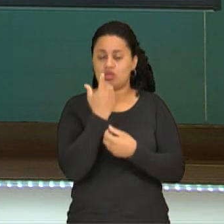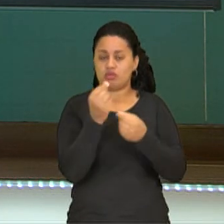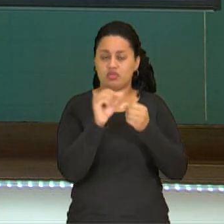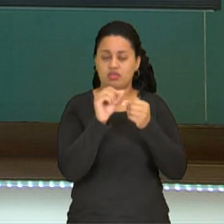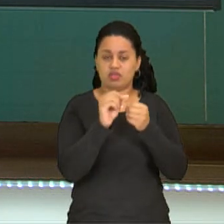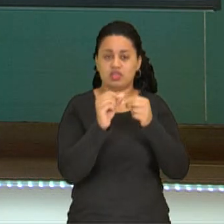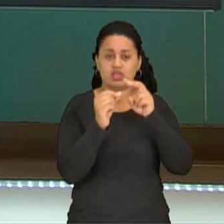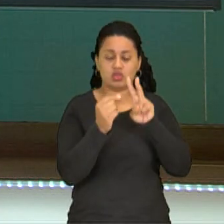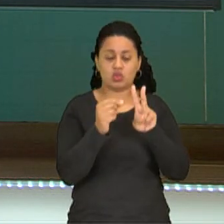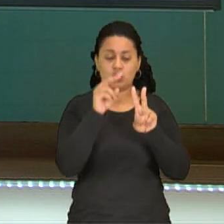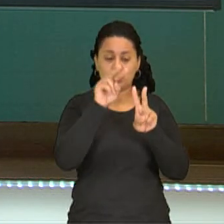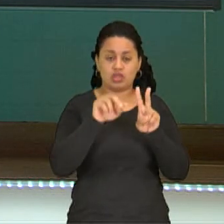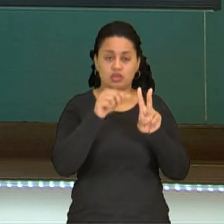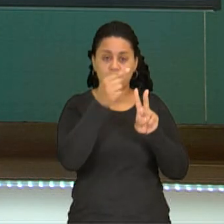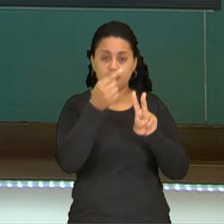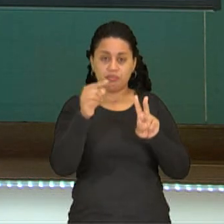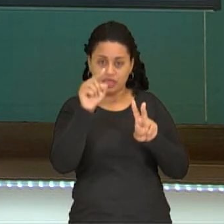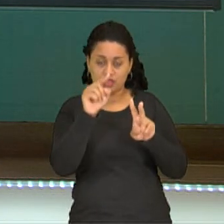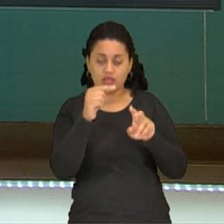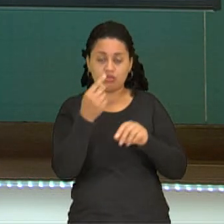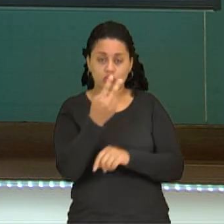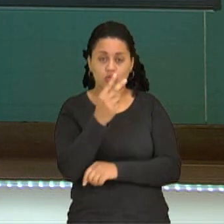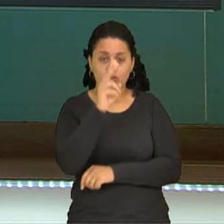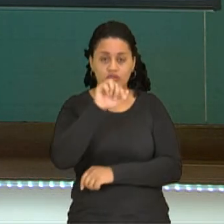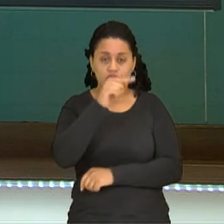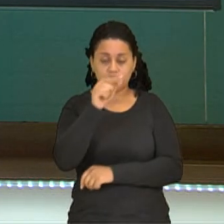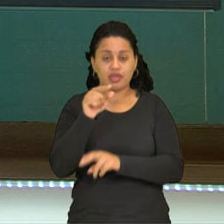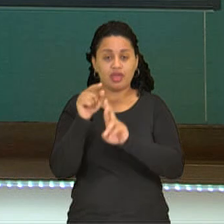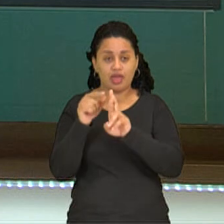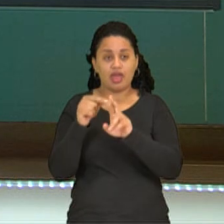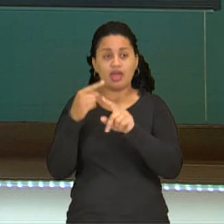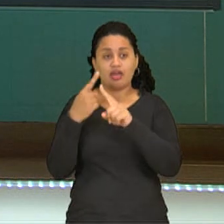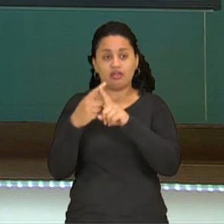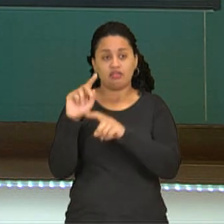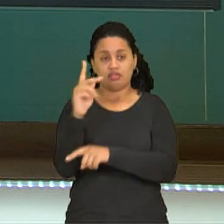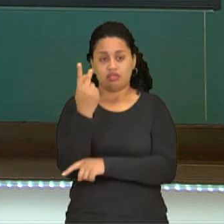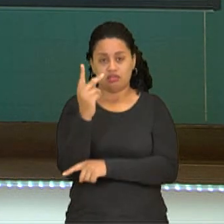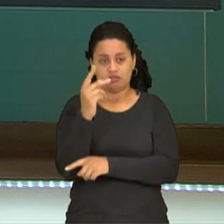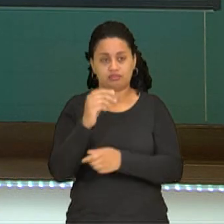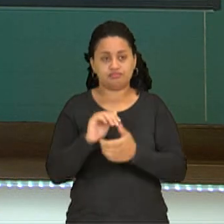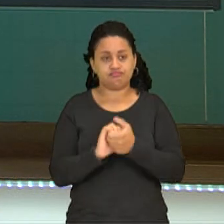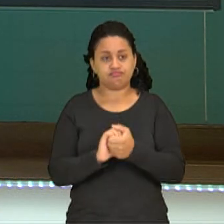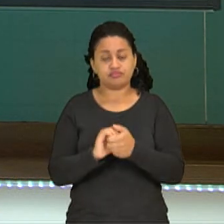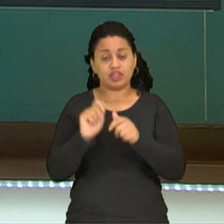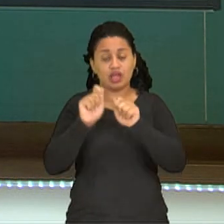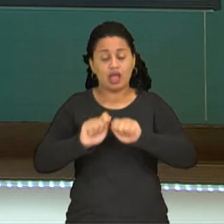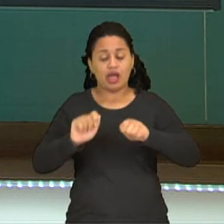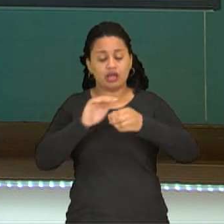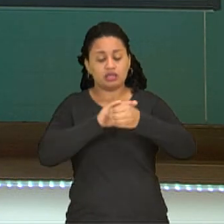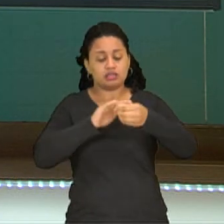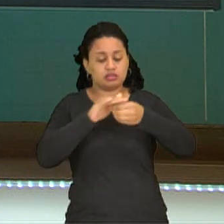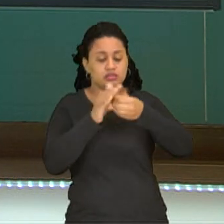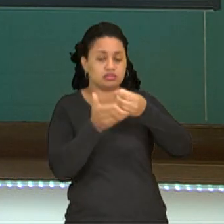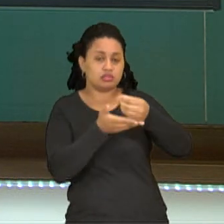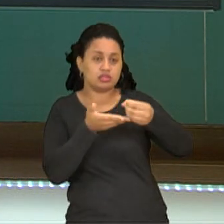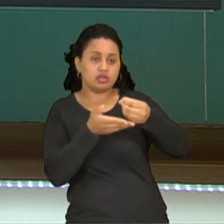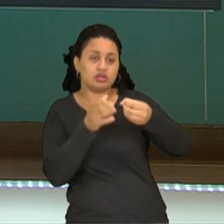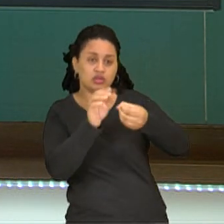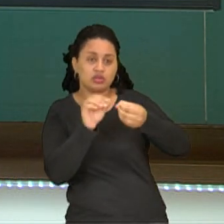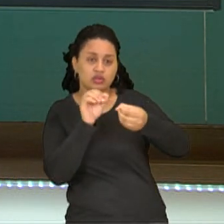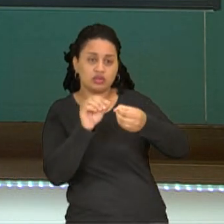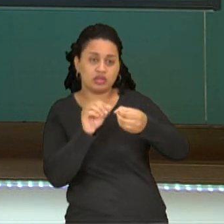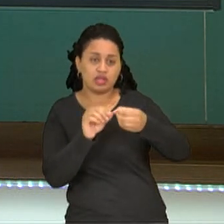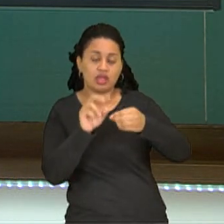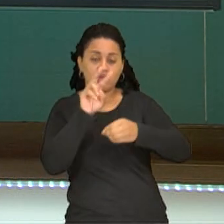vai ser 2 vezes o π, r, vezes a altura. E a área da base vai ser o